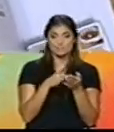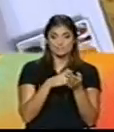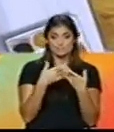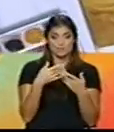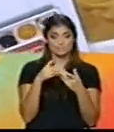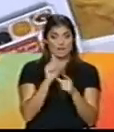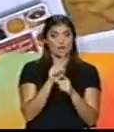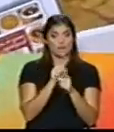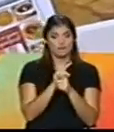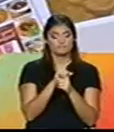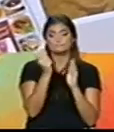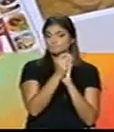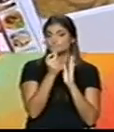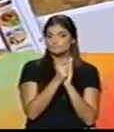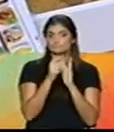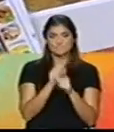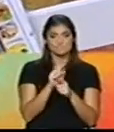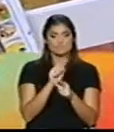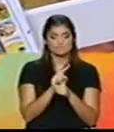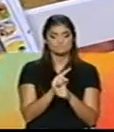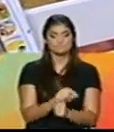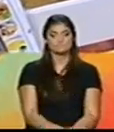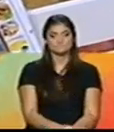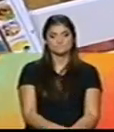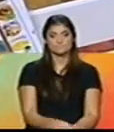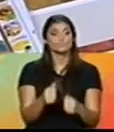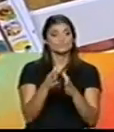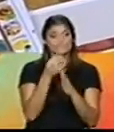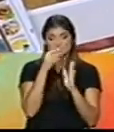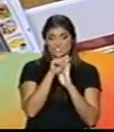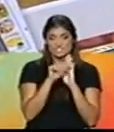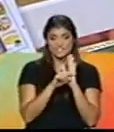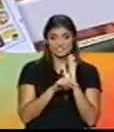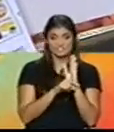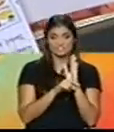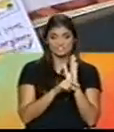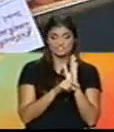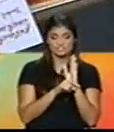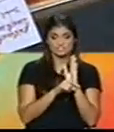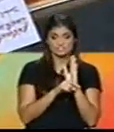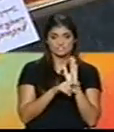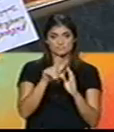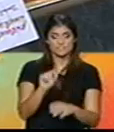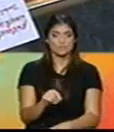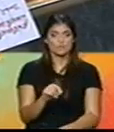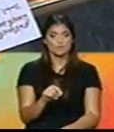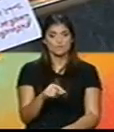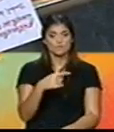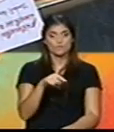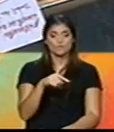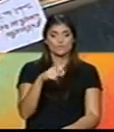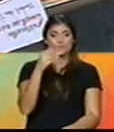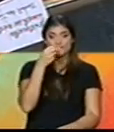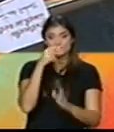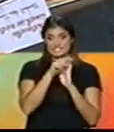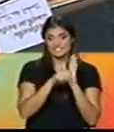hoje escrevo, acabo por ainda hoje escrever. Sim. E todas as receitas têm uma breve história. Okay. Porque todas elas são